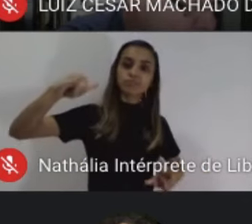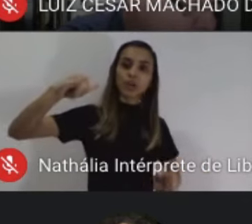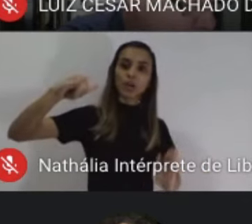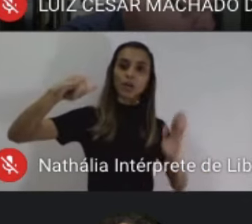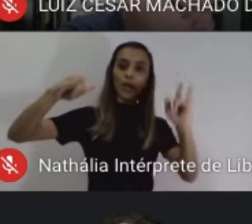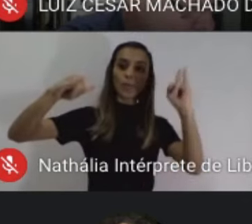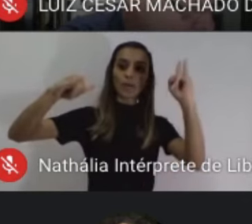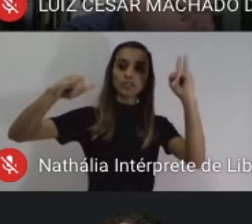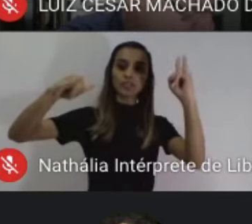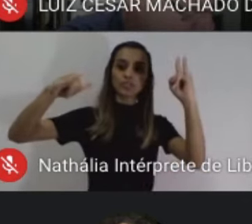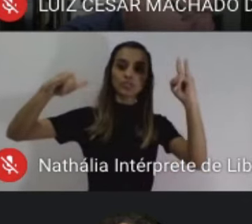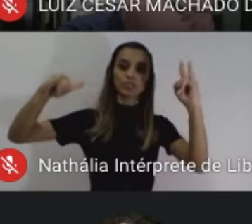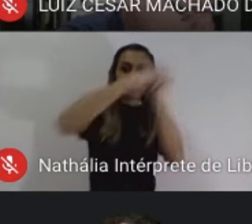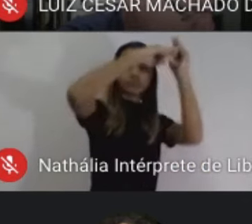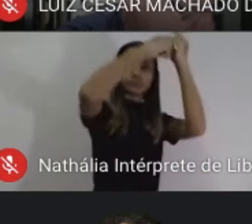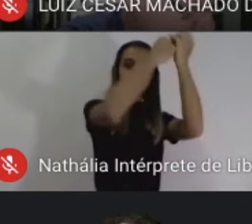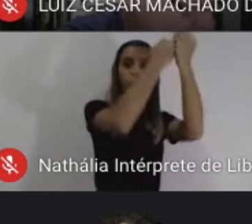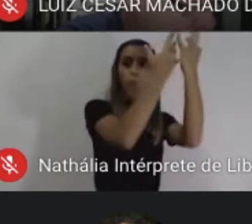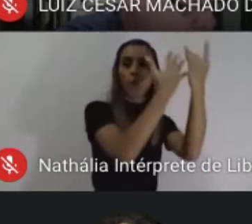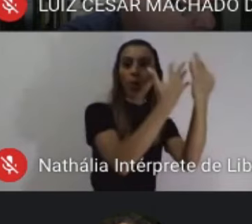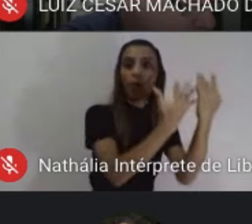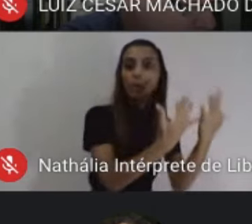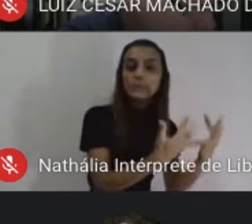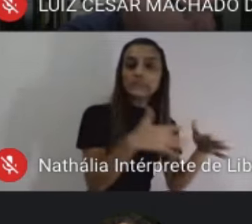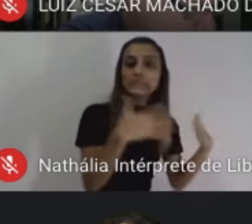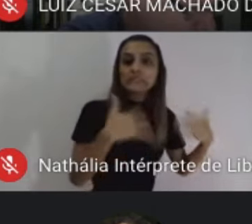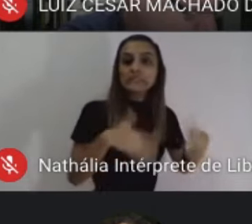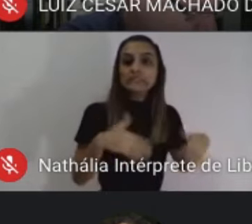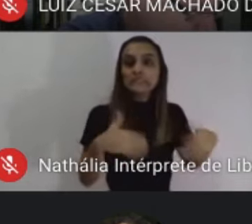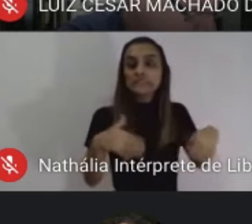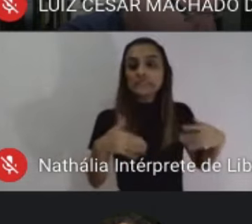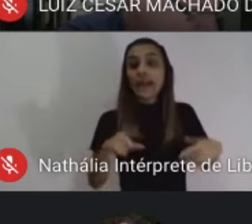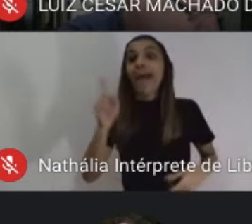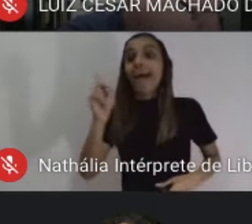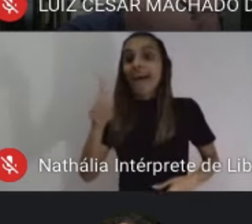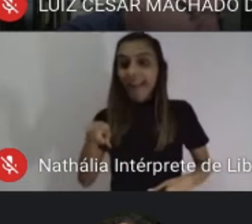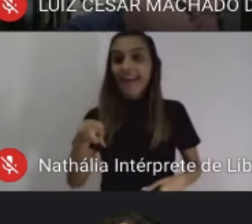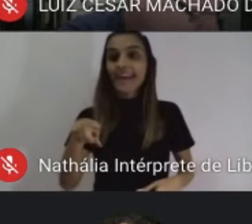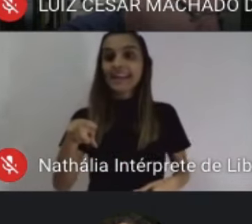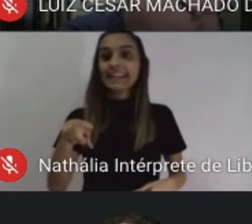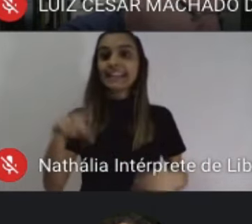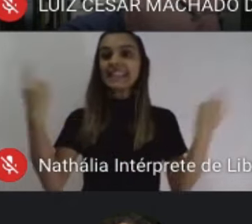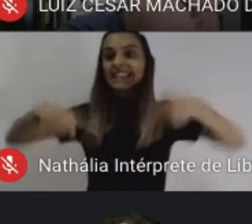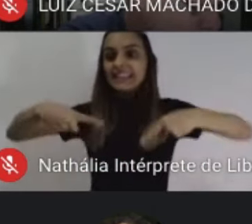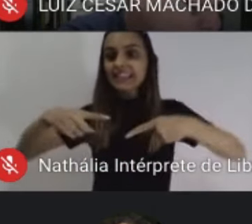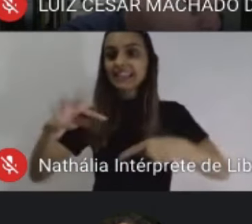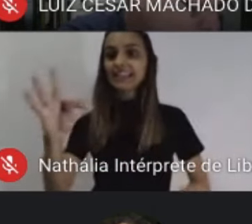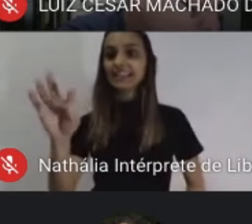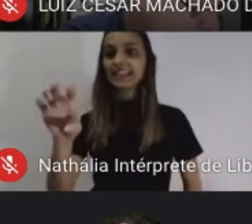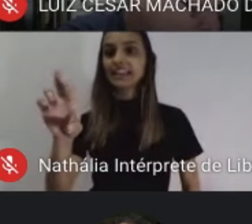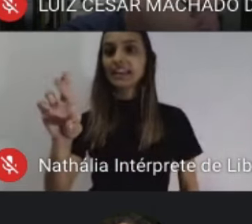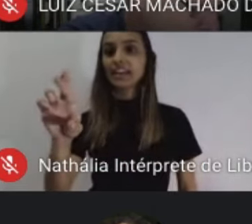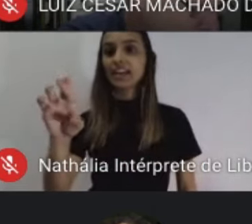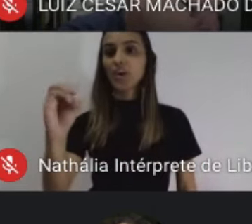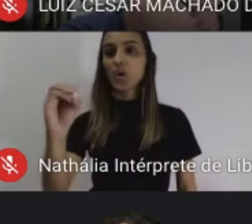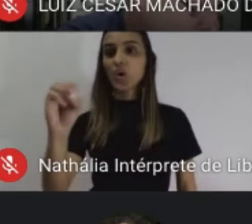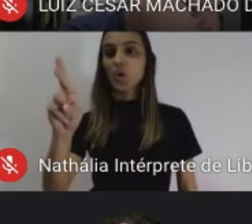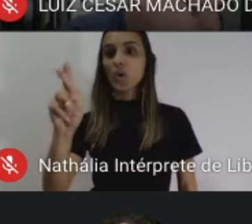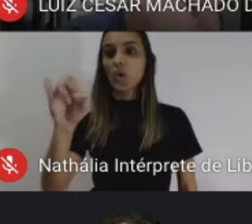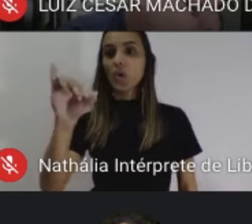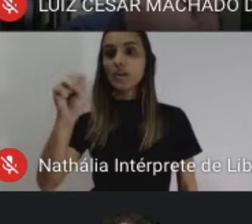aquilo que a gente tem na lei antiterrorismo, ela é um fruto de um debate já muito maduro do que aconteceu, inclusive